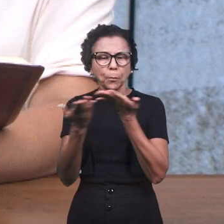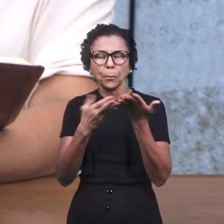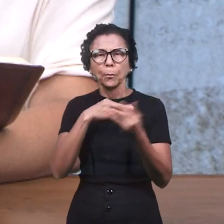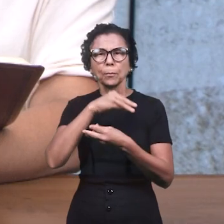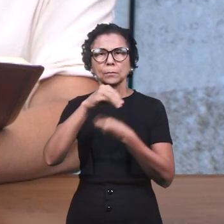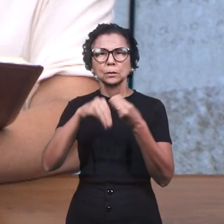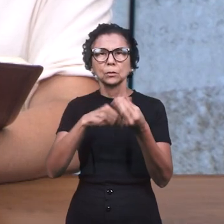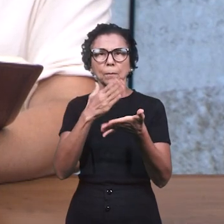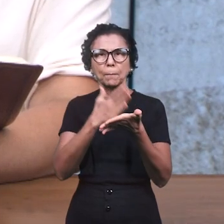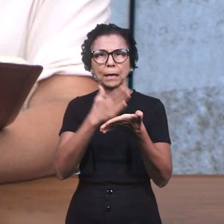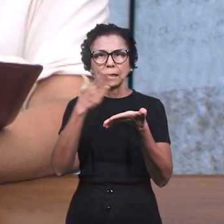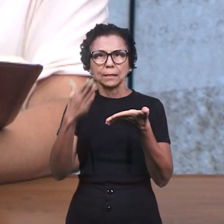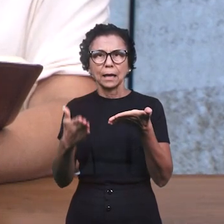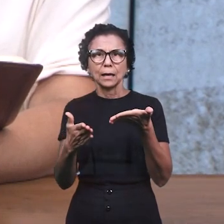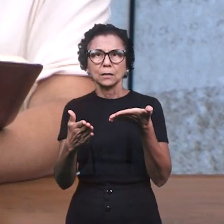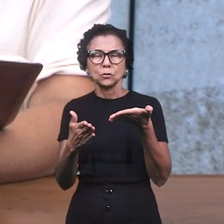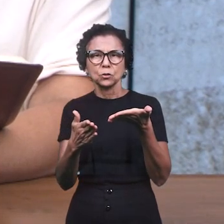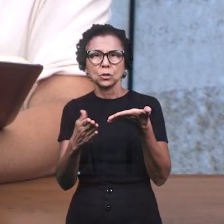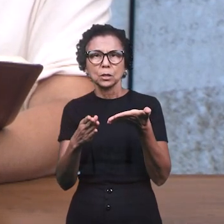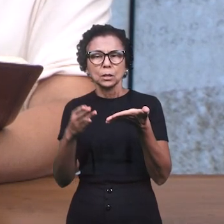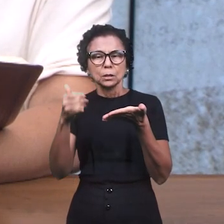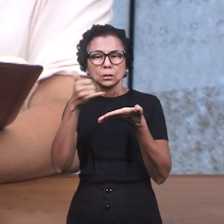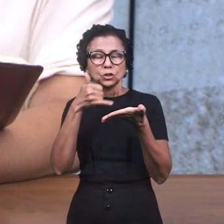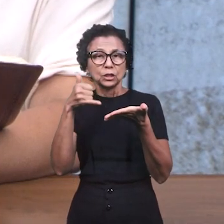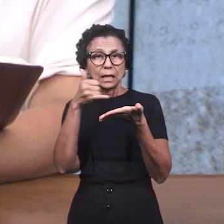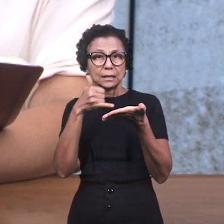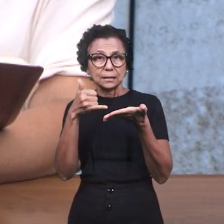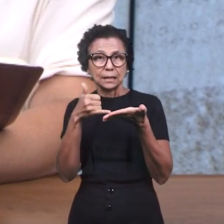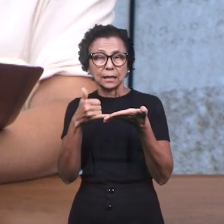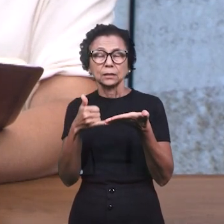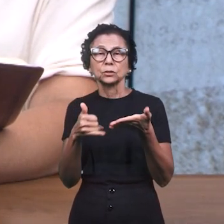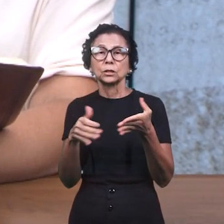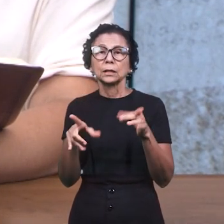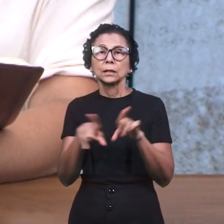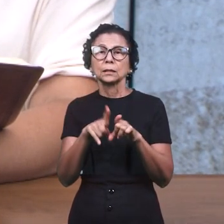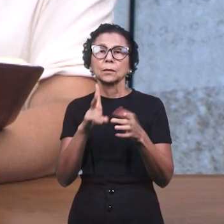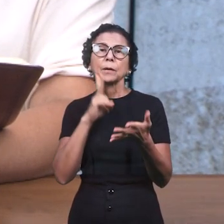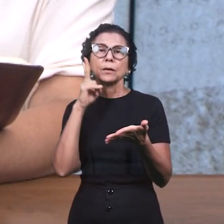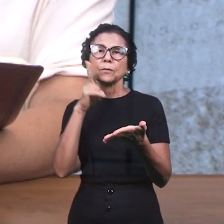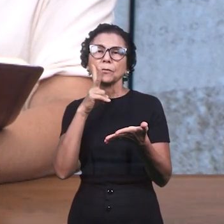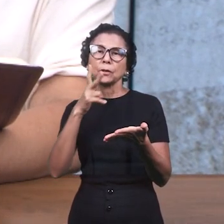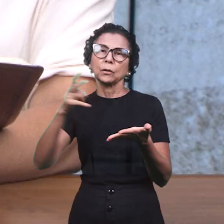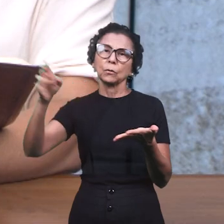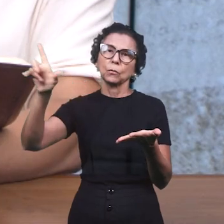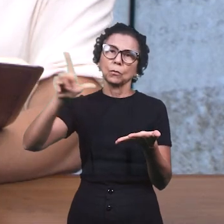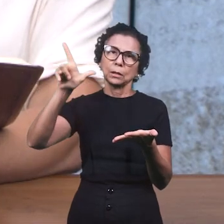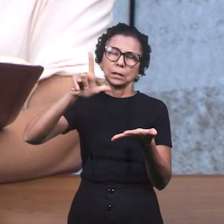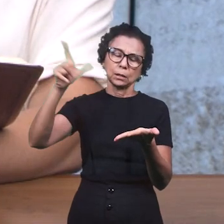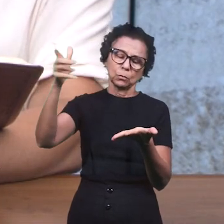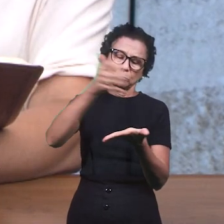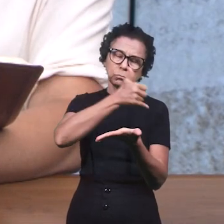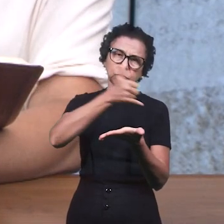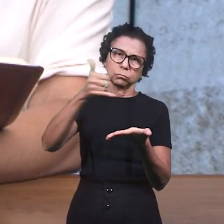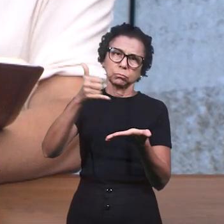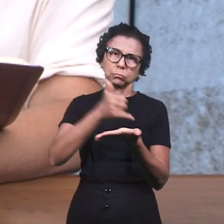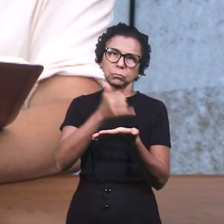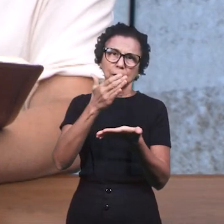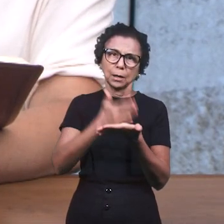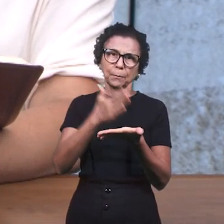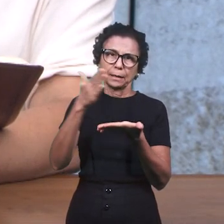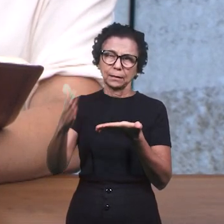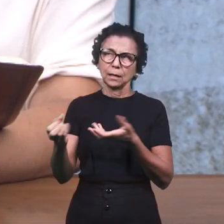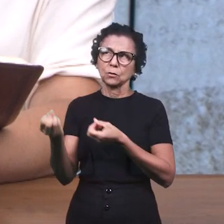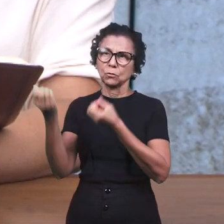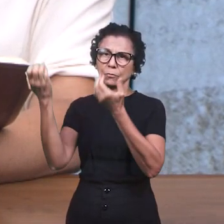a metade de um hin de azeite, e de vinho para a libação oferecerás a metade de um hin,